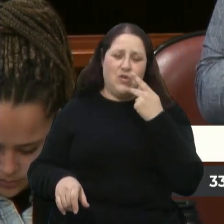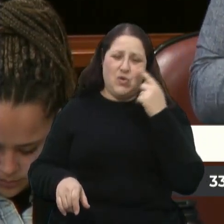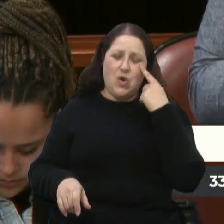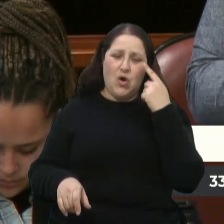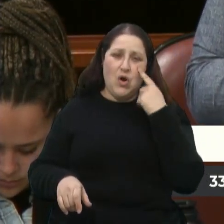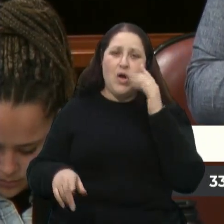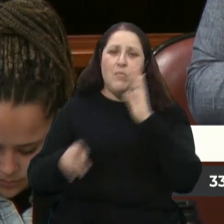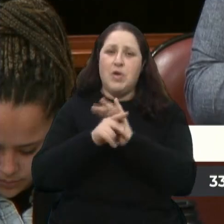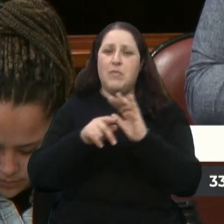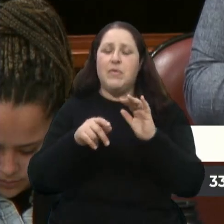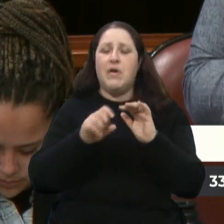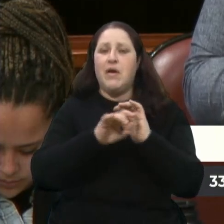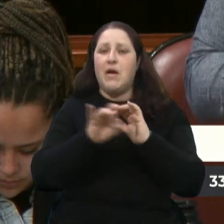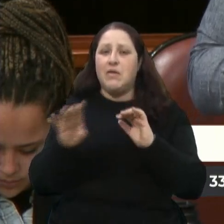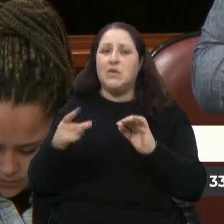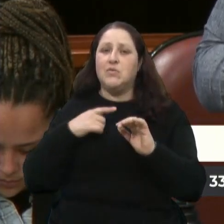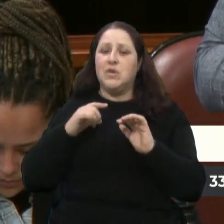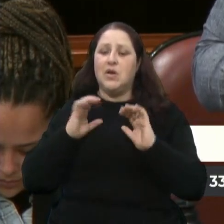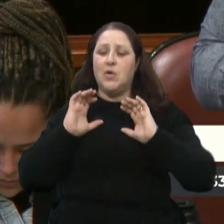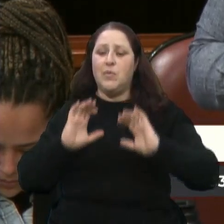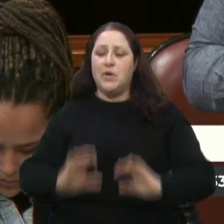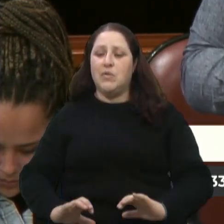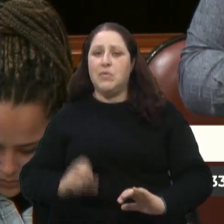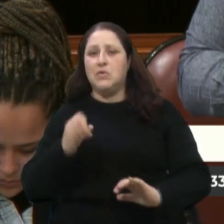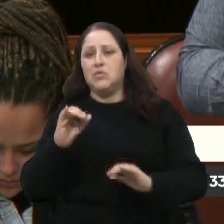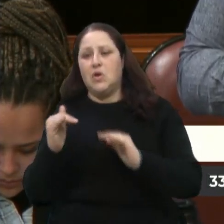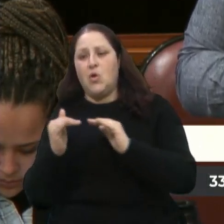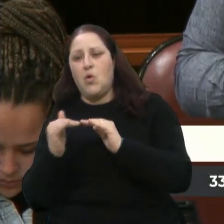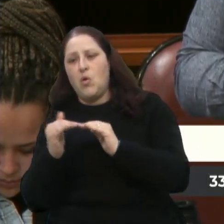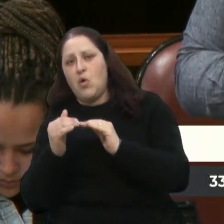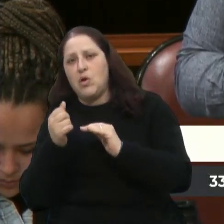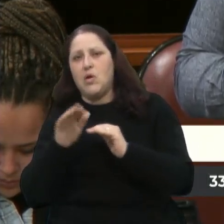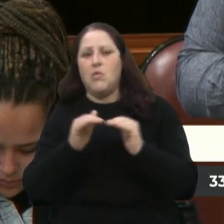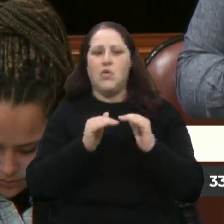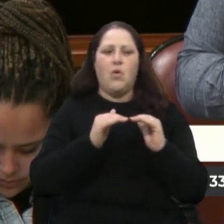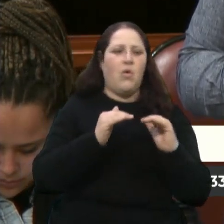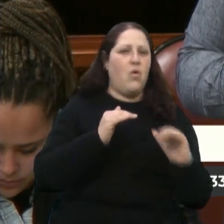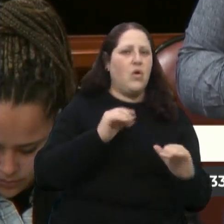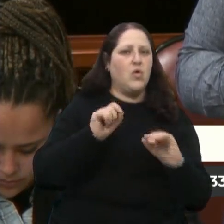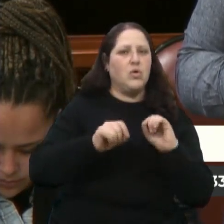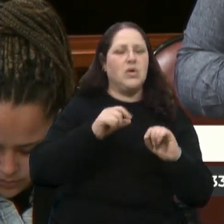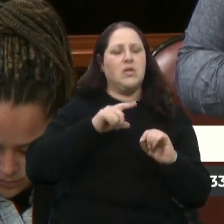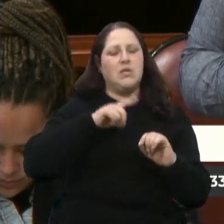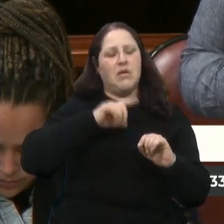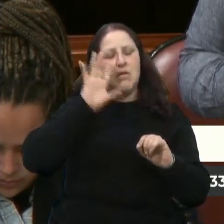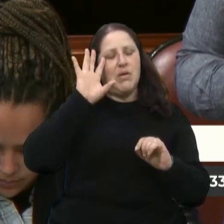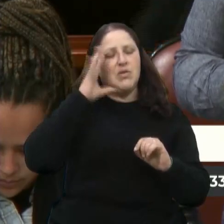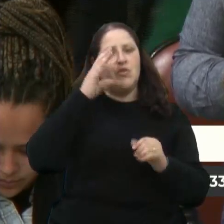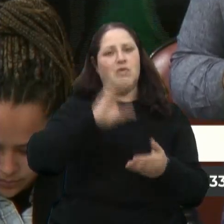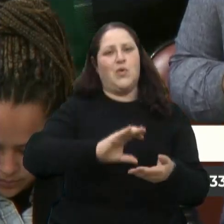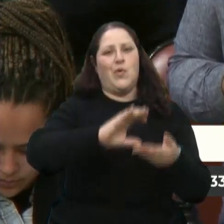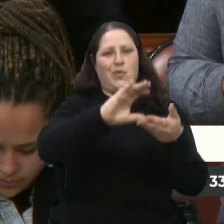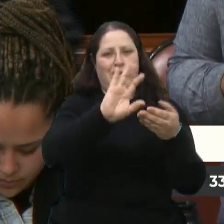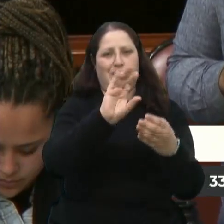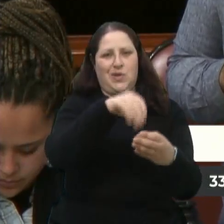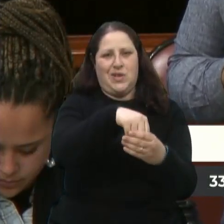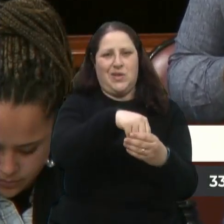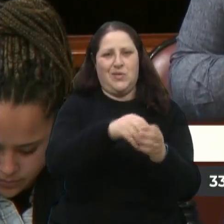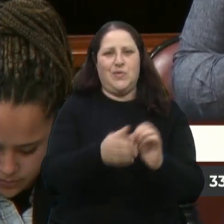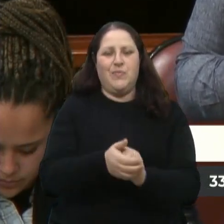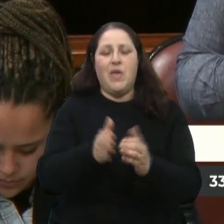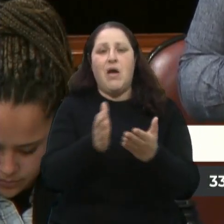da atuação de cada um concordar ou não com aquilo que é deliberado pelo Conselho. Muitas vezes,